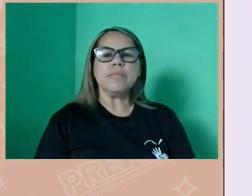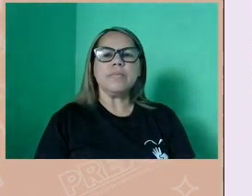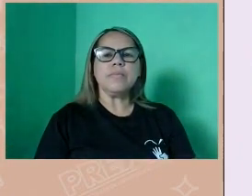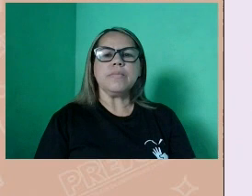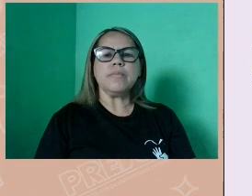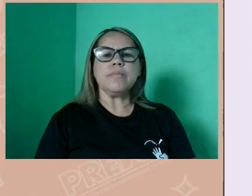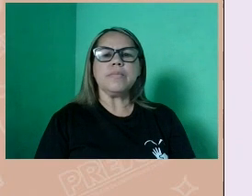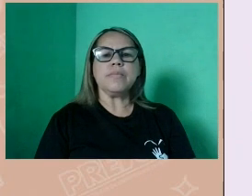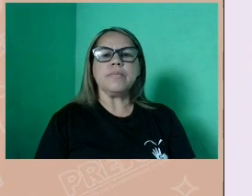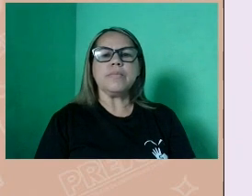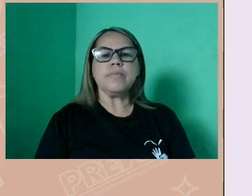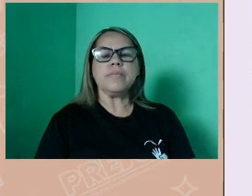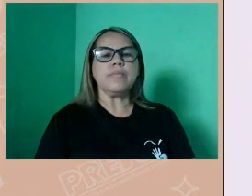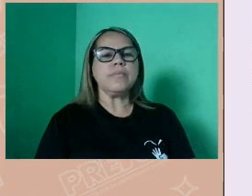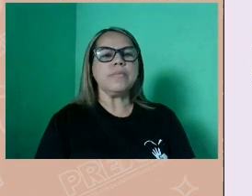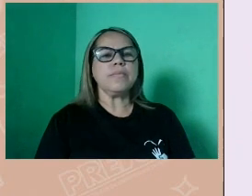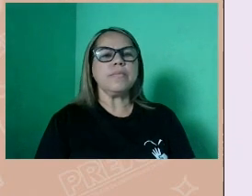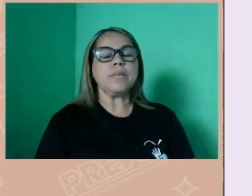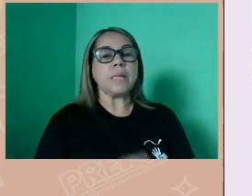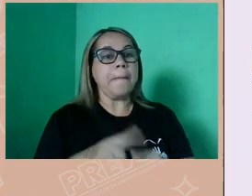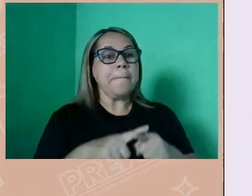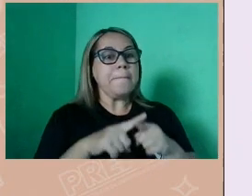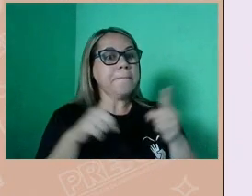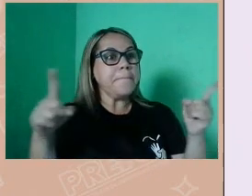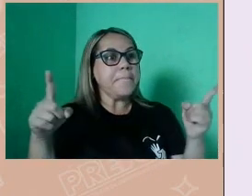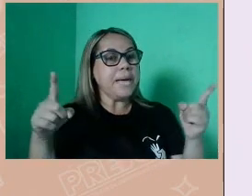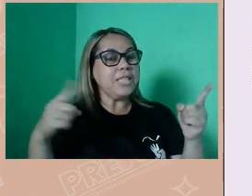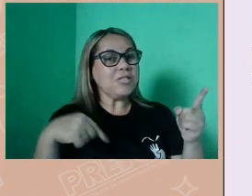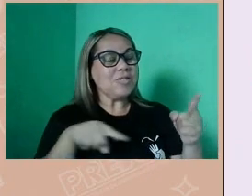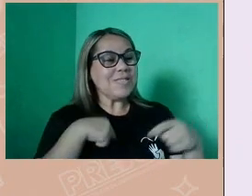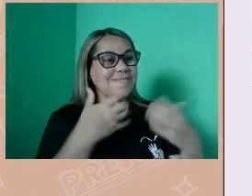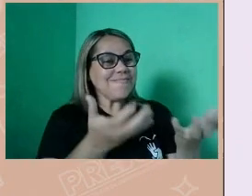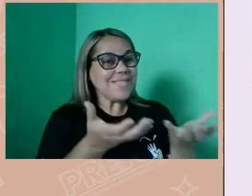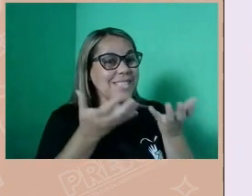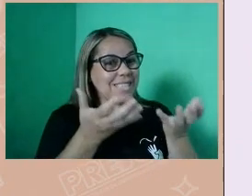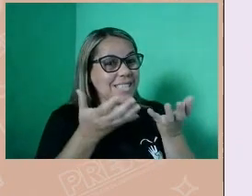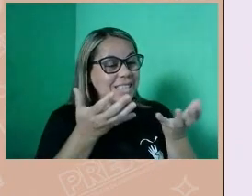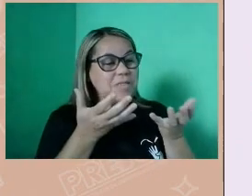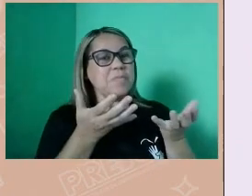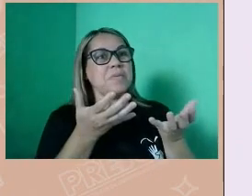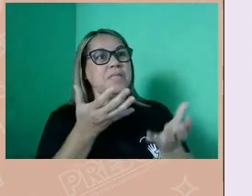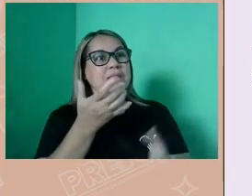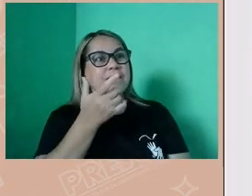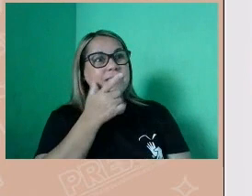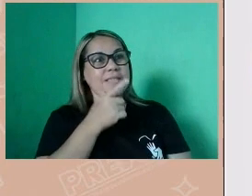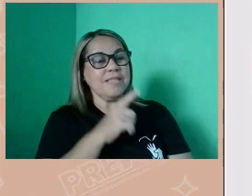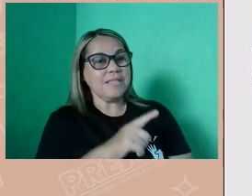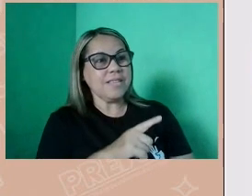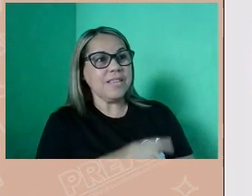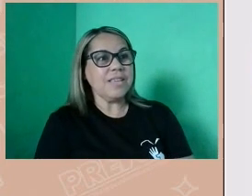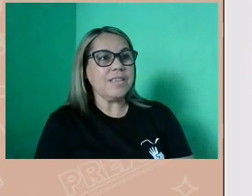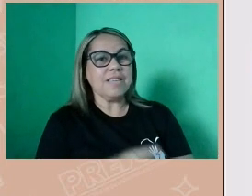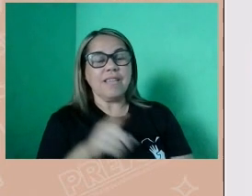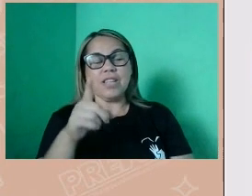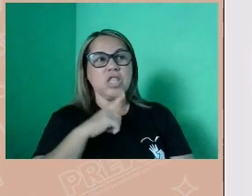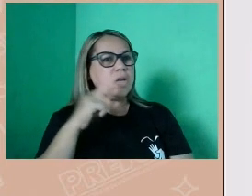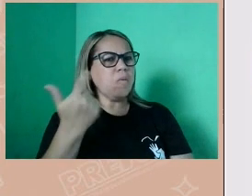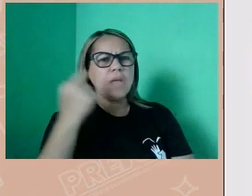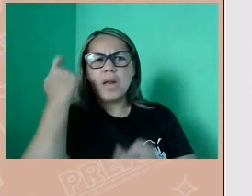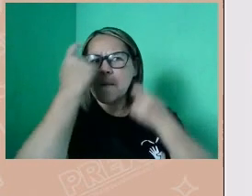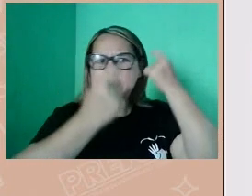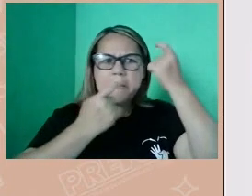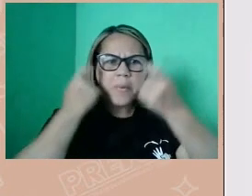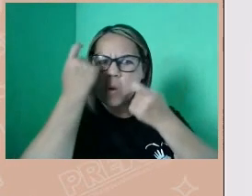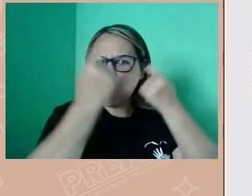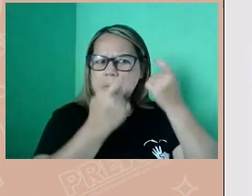nós temos que garantir nós queremos garantir que eles não vão enfrentar nenhuma preocupação que eles não vão ter nenhuma